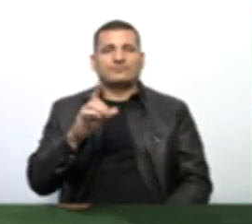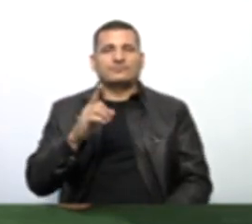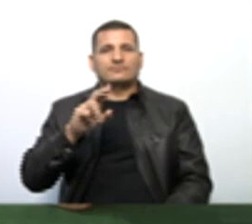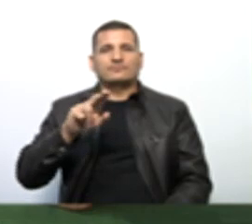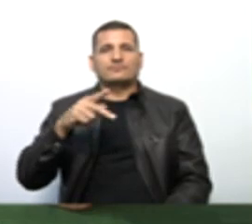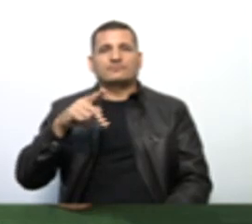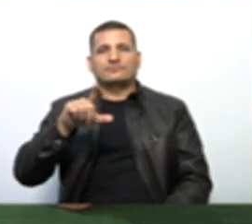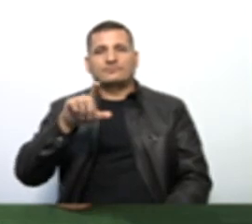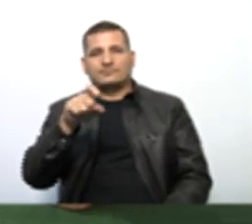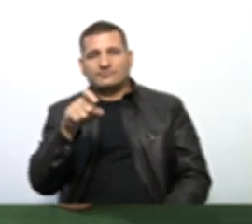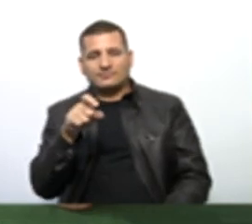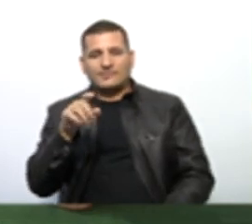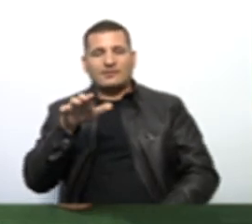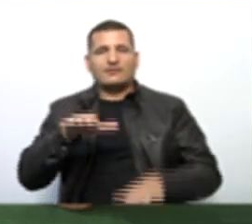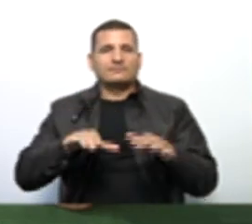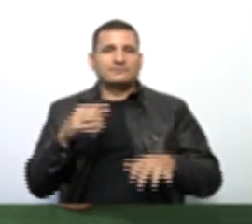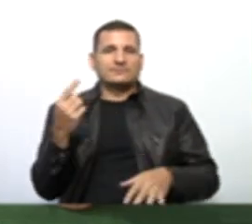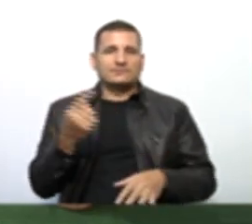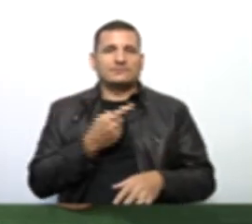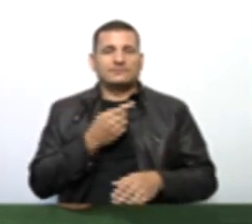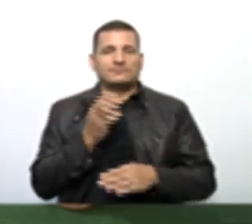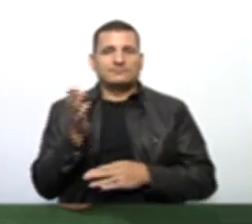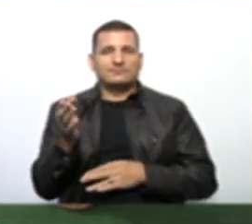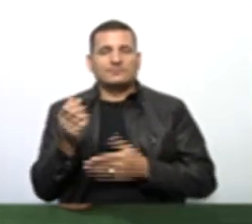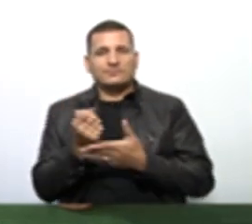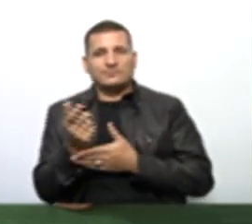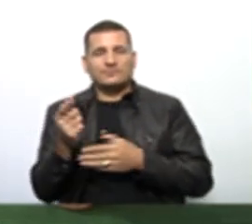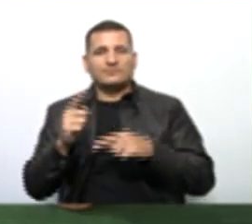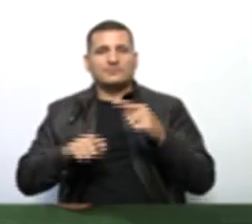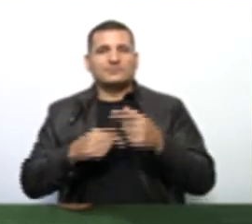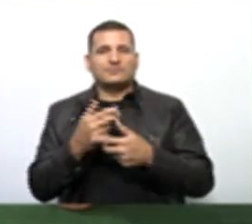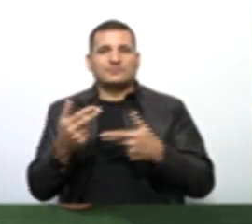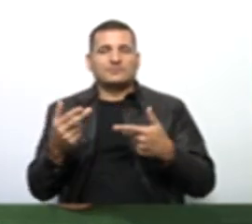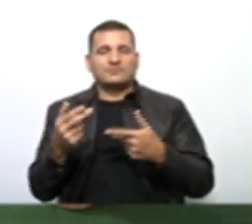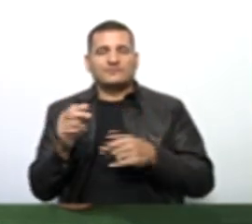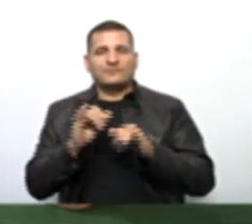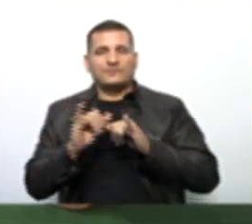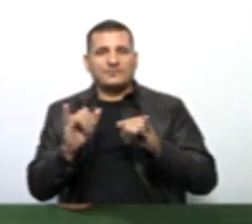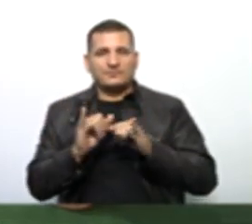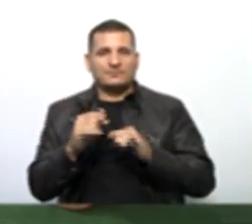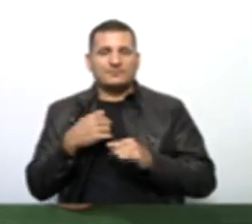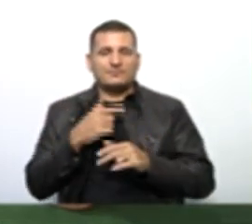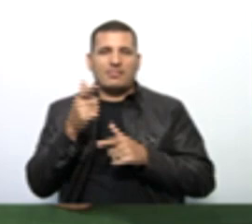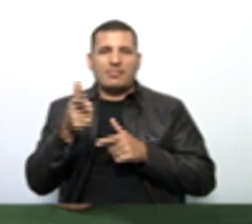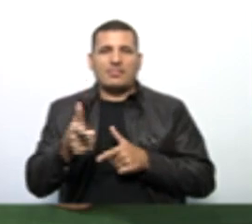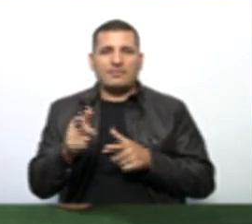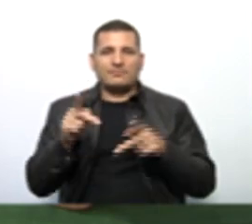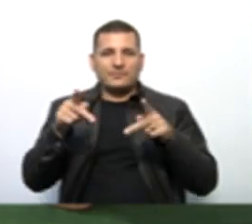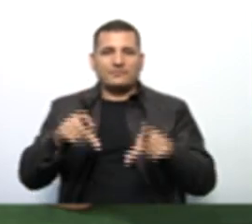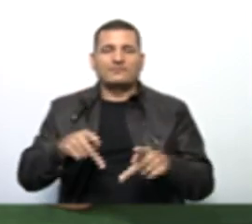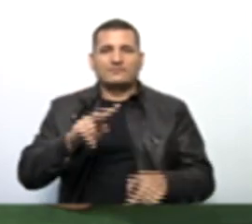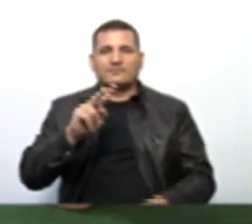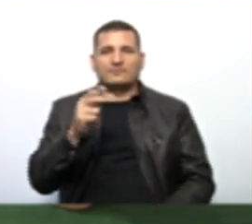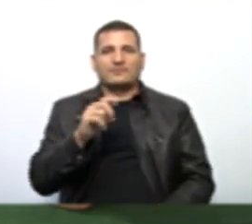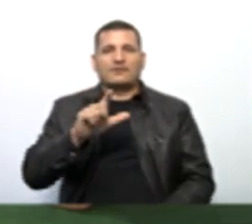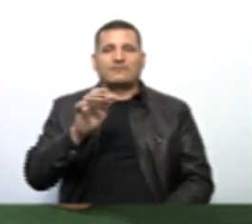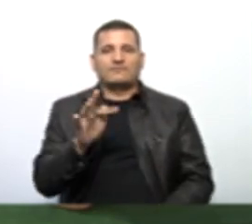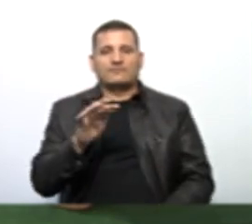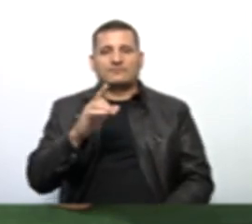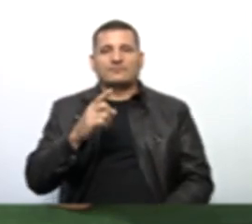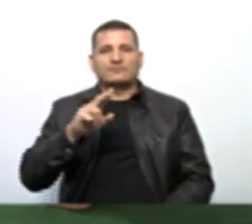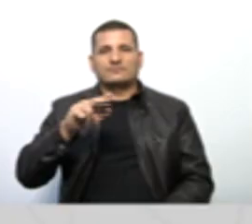comprar alguns produtos de informática informa aí a gente pedindo a ponte de ralf duplex 20 obrigado pelo exemplo pois então